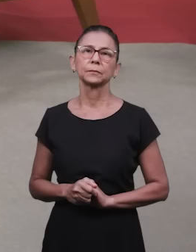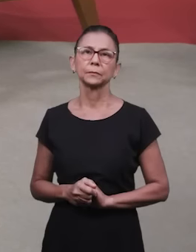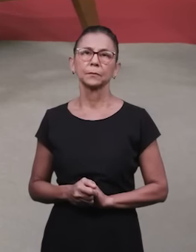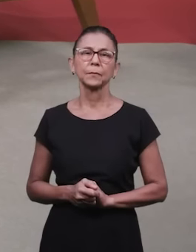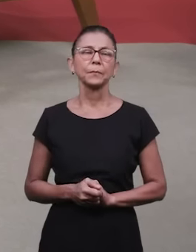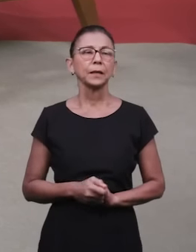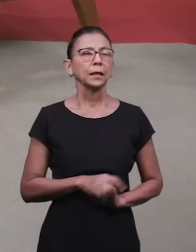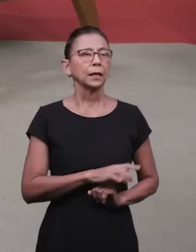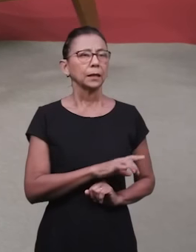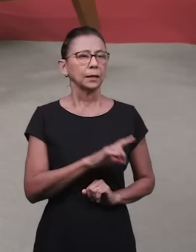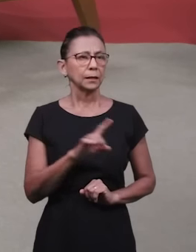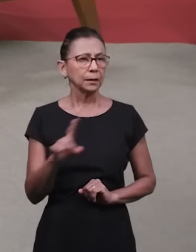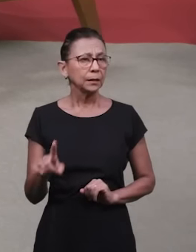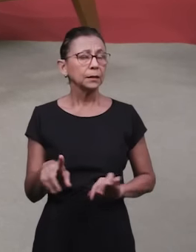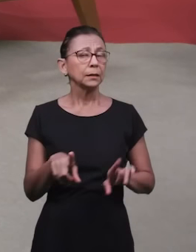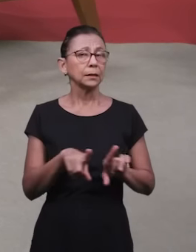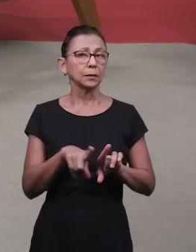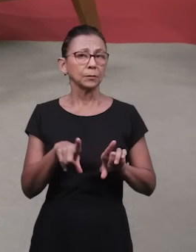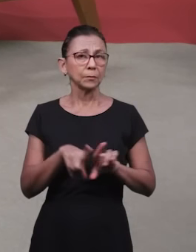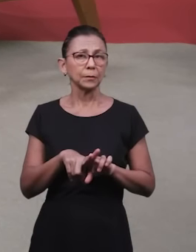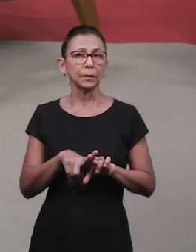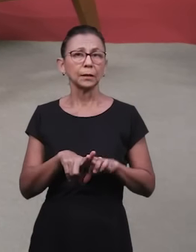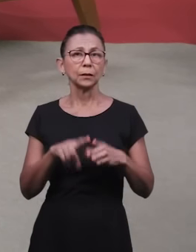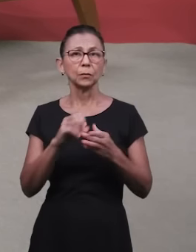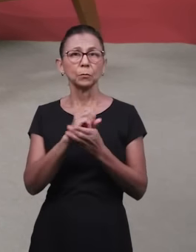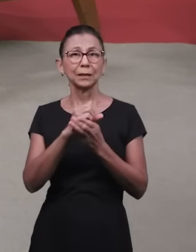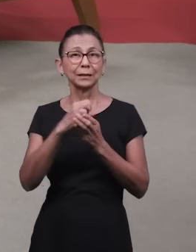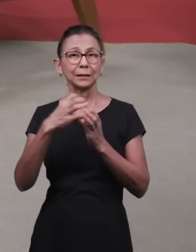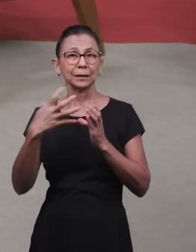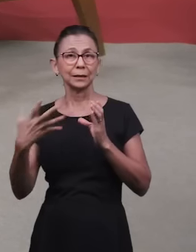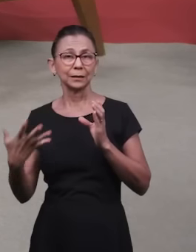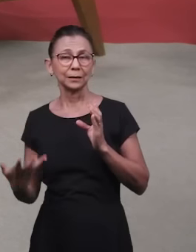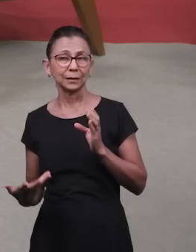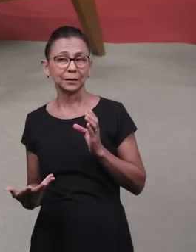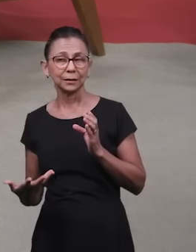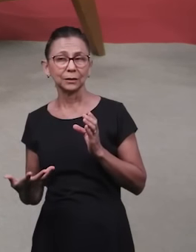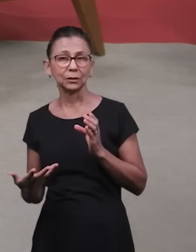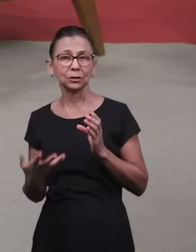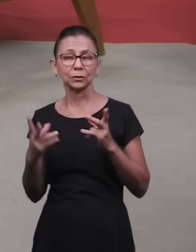da perda das vestes de salvação é a fé.